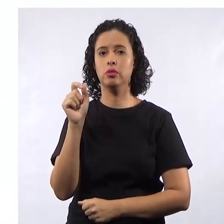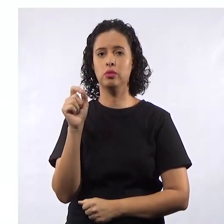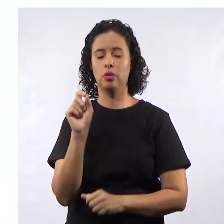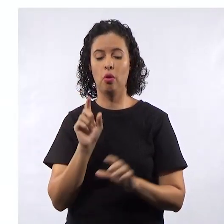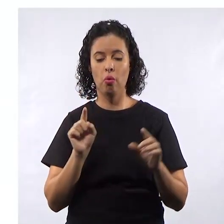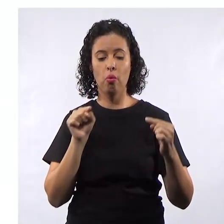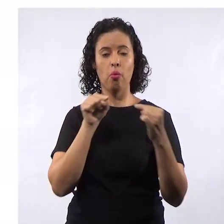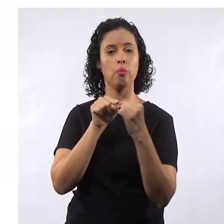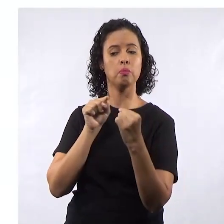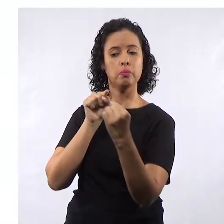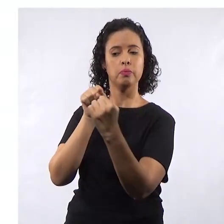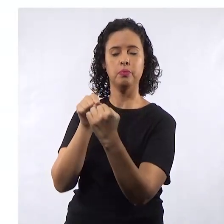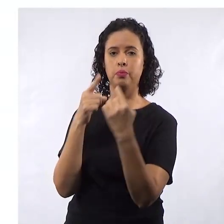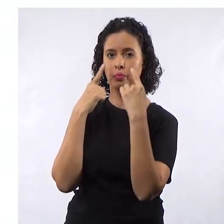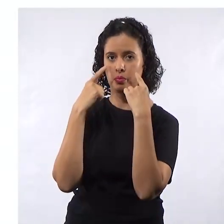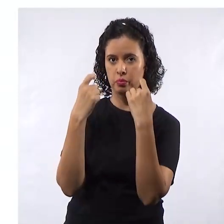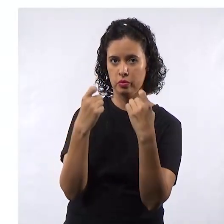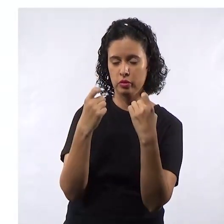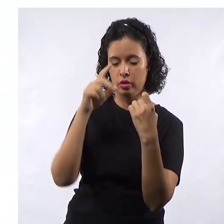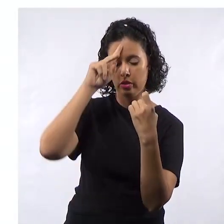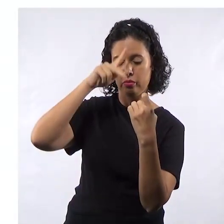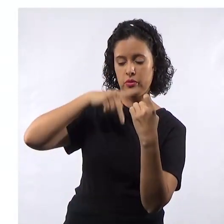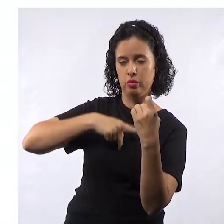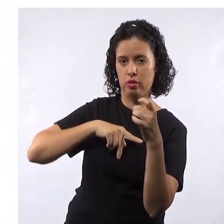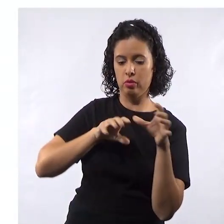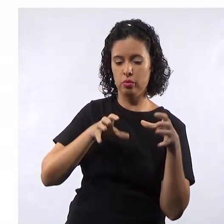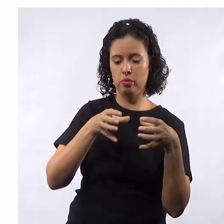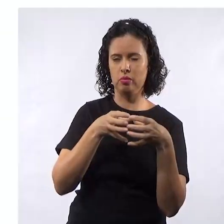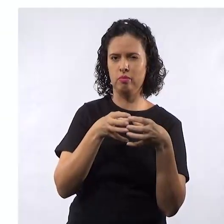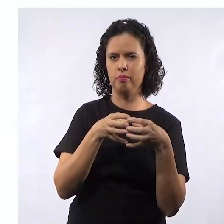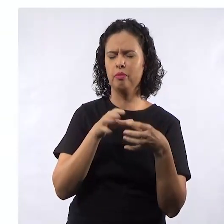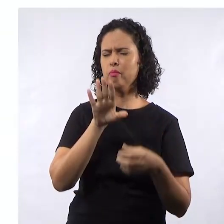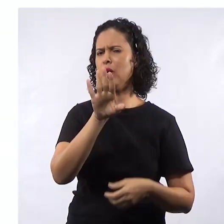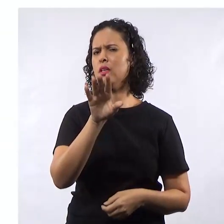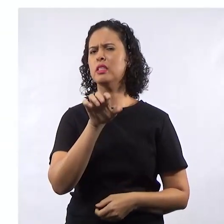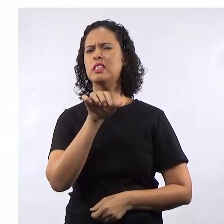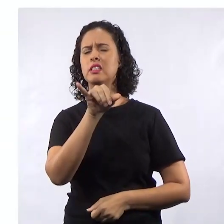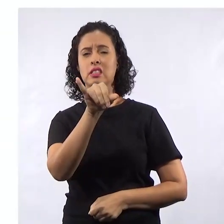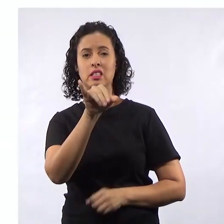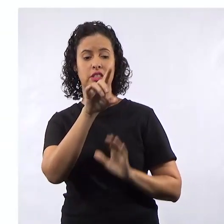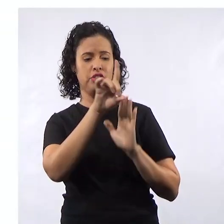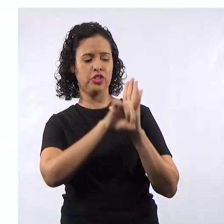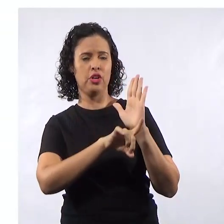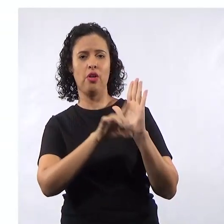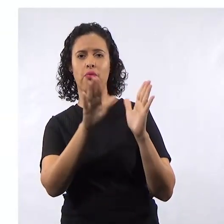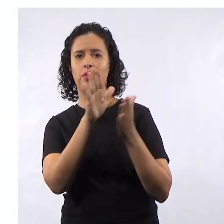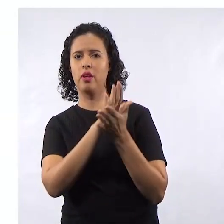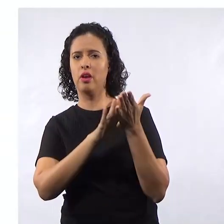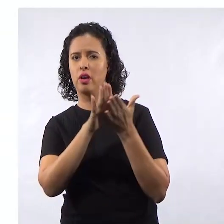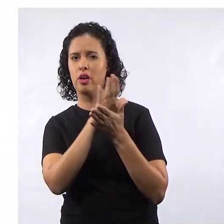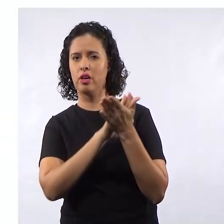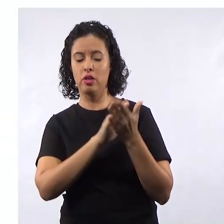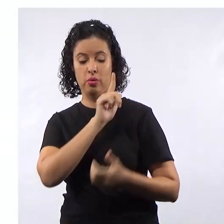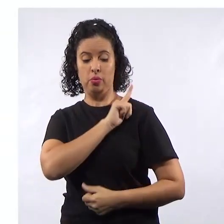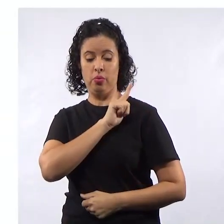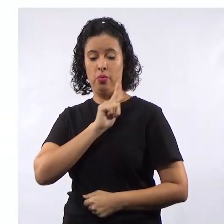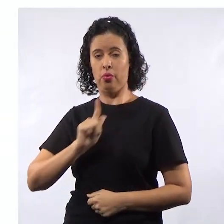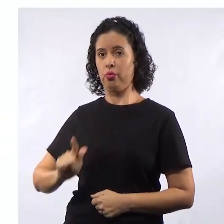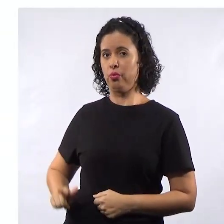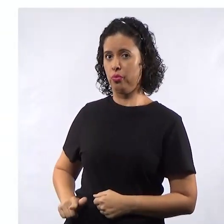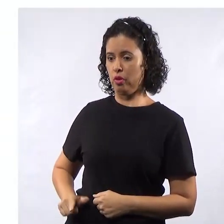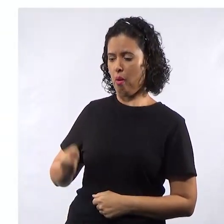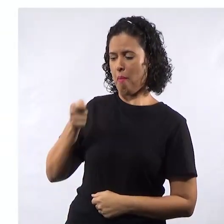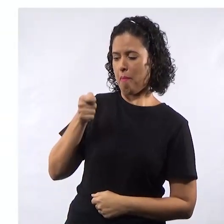individuais e coletivos. Percebam, imagina, se não houvesse o direito, né? Se não houvesse o Estado ali